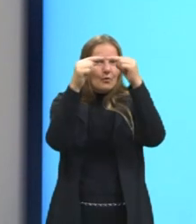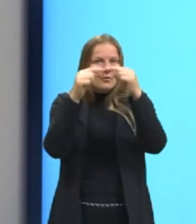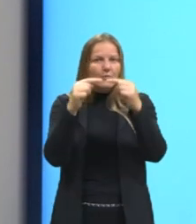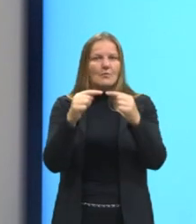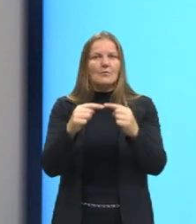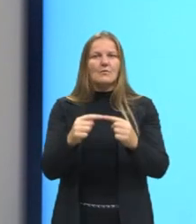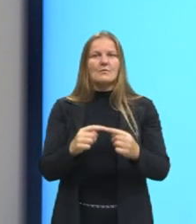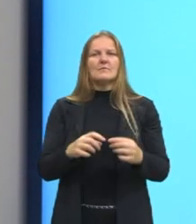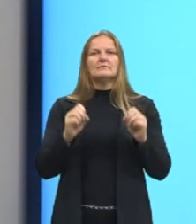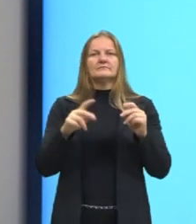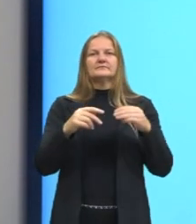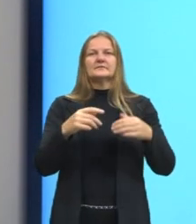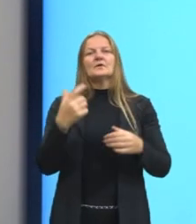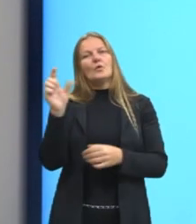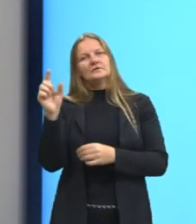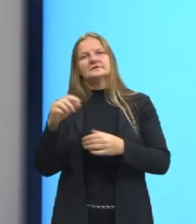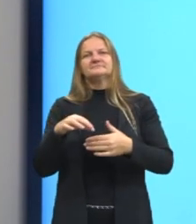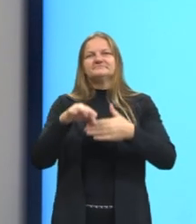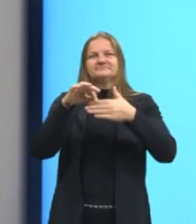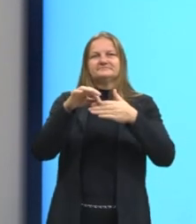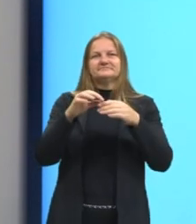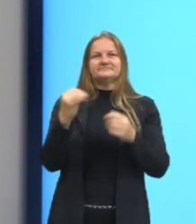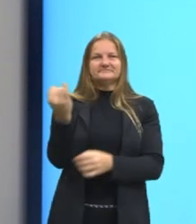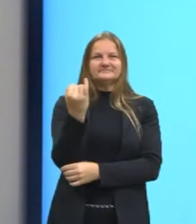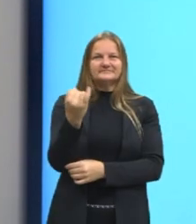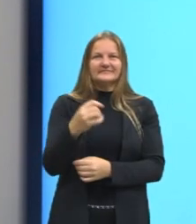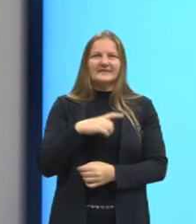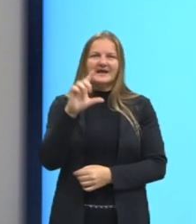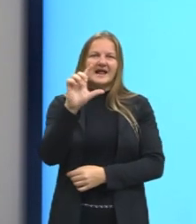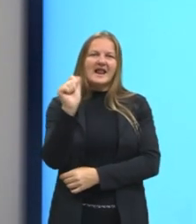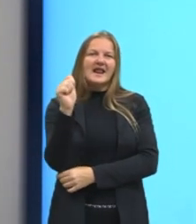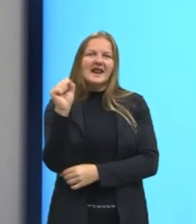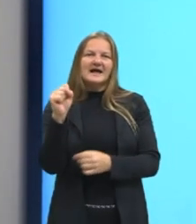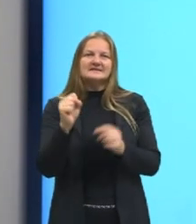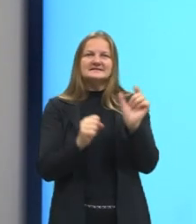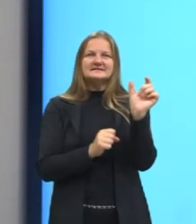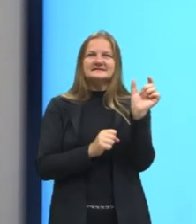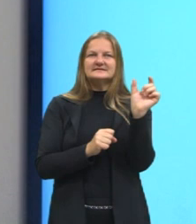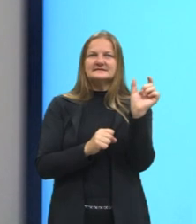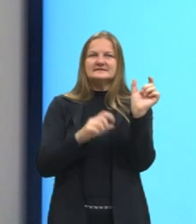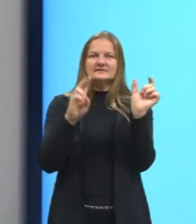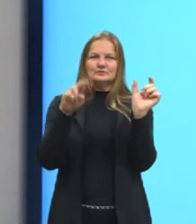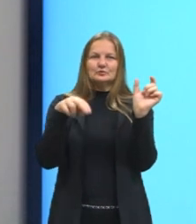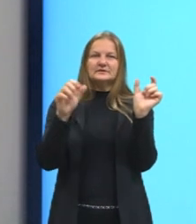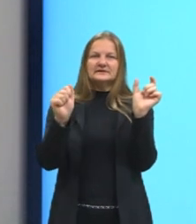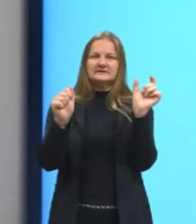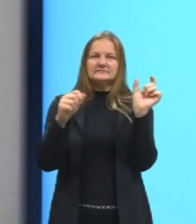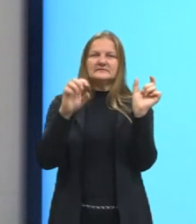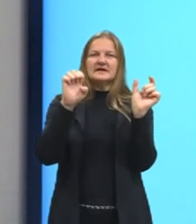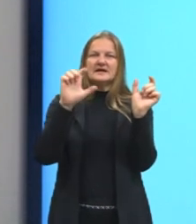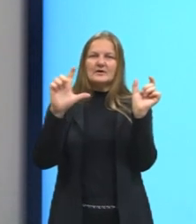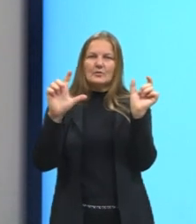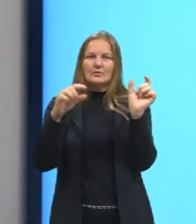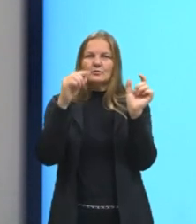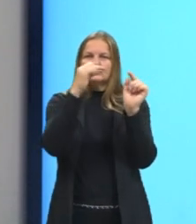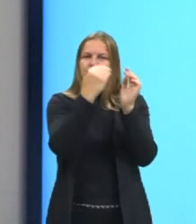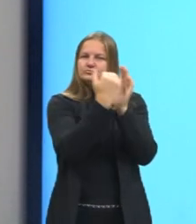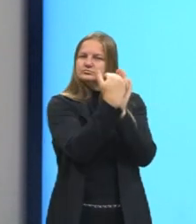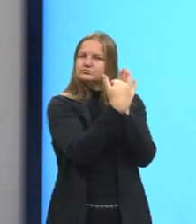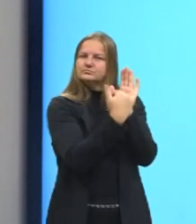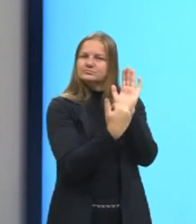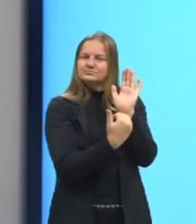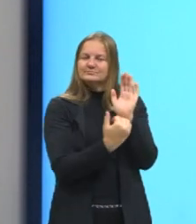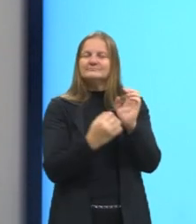outras destacadas aqui lá una una una lá e ele que nós vamos ver agora